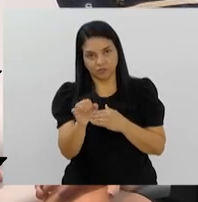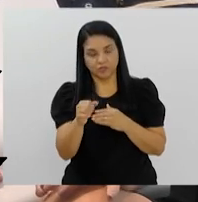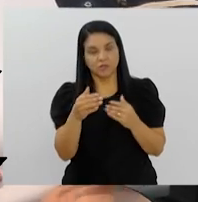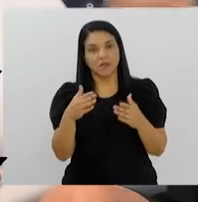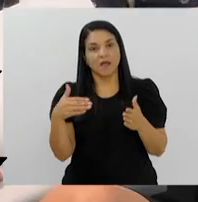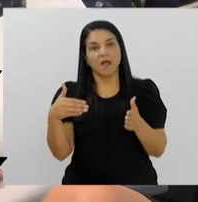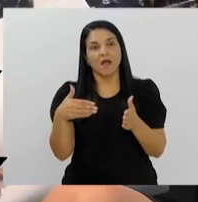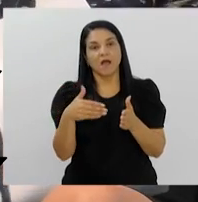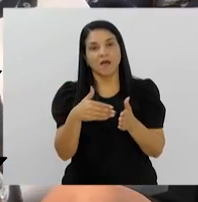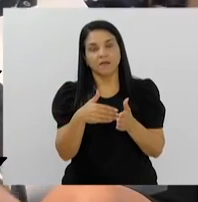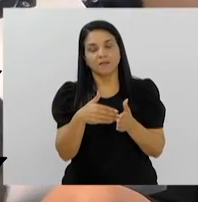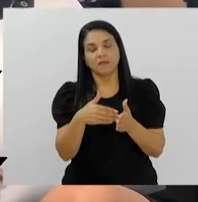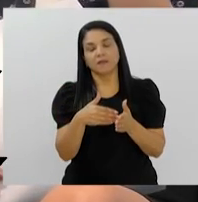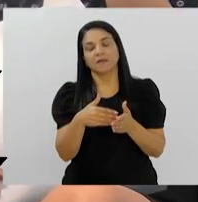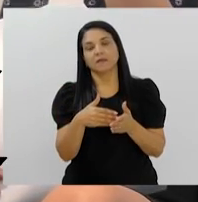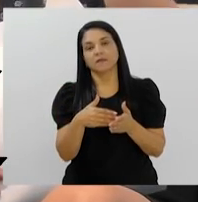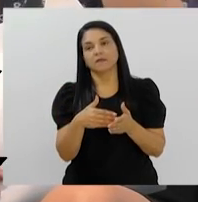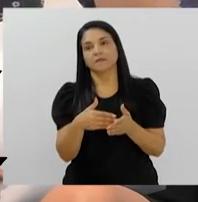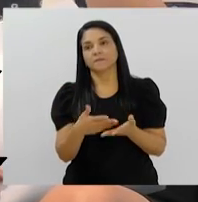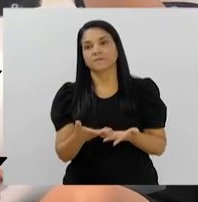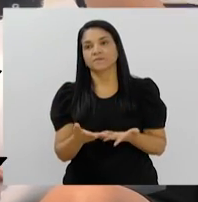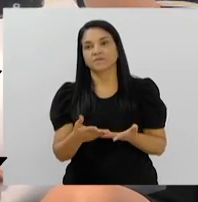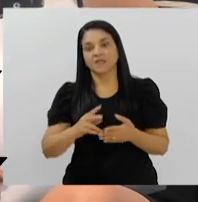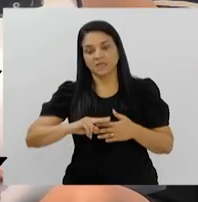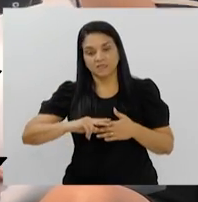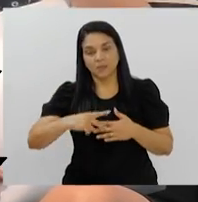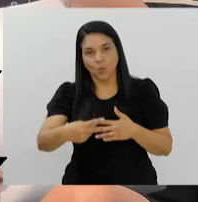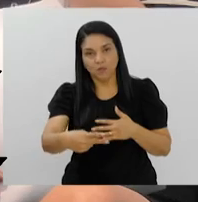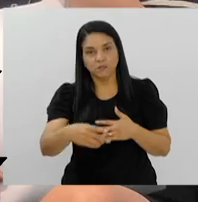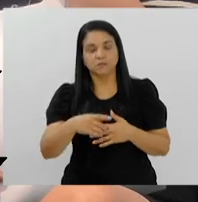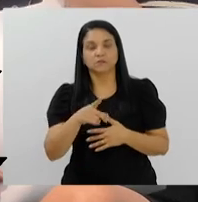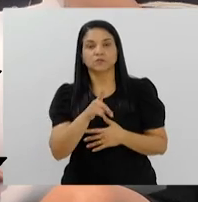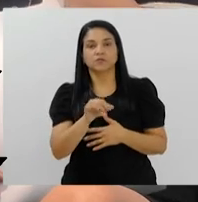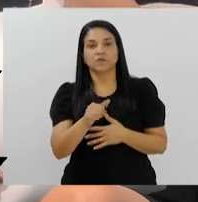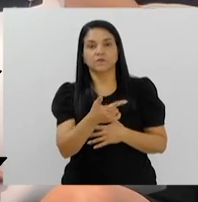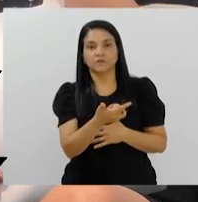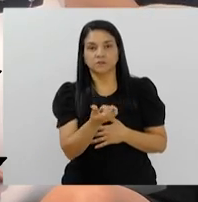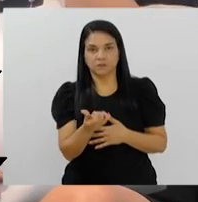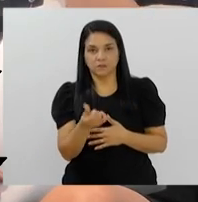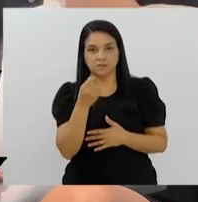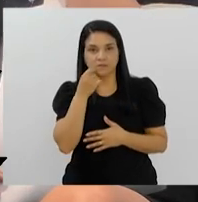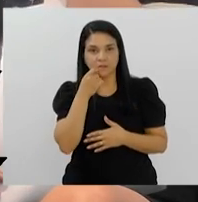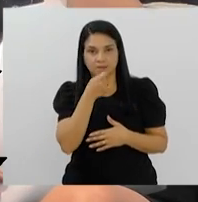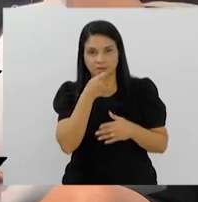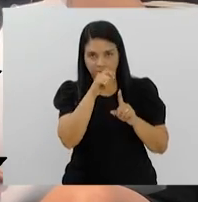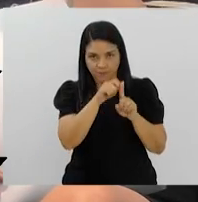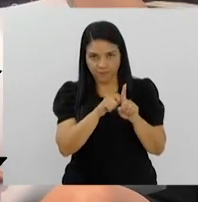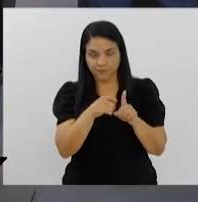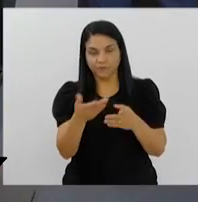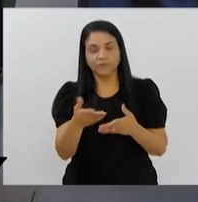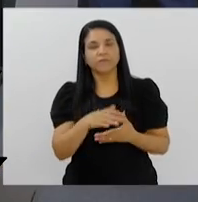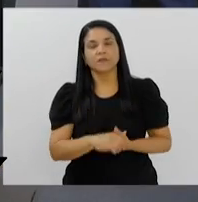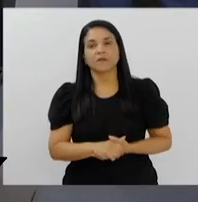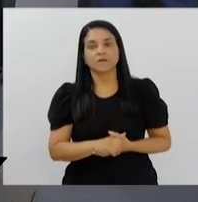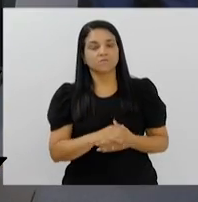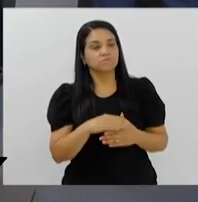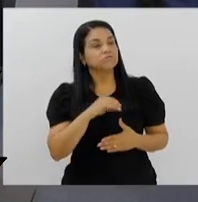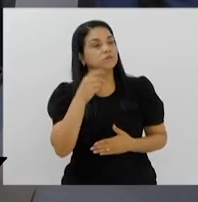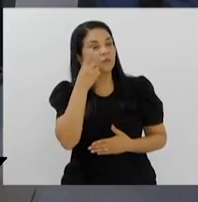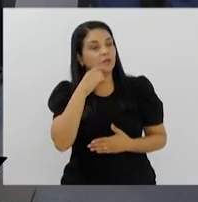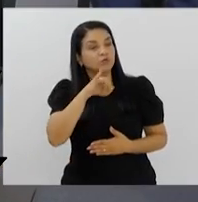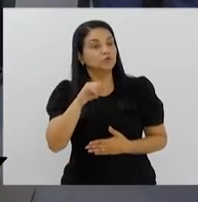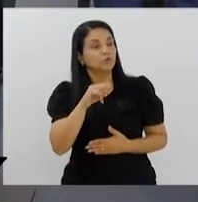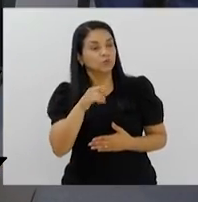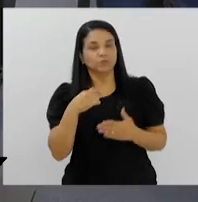setembro então como votam os senhores deputados em relação a prorrogação do prazo Deputado Júlio favorável deputada